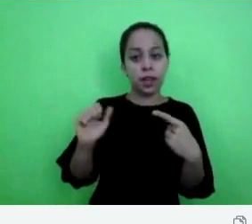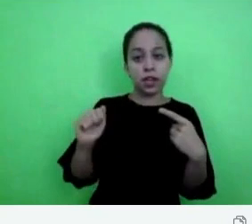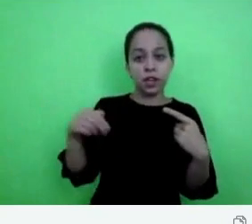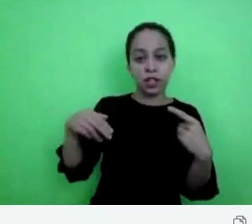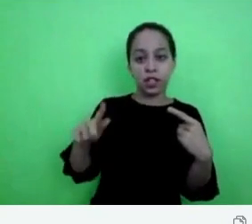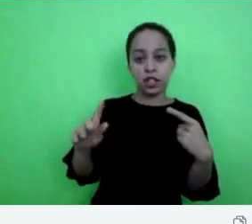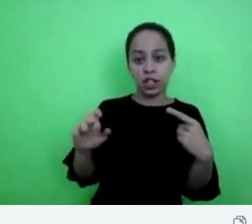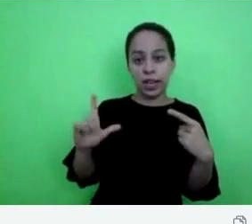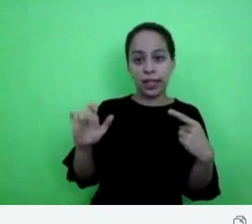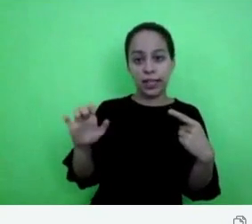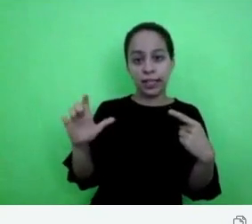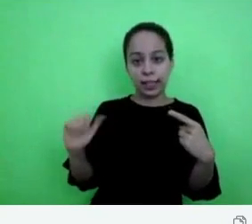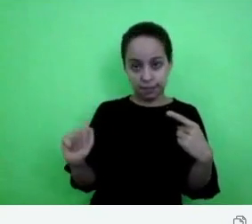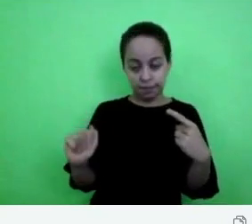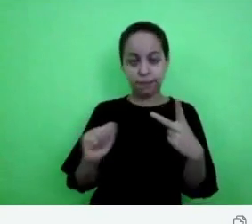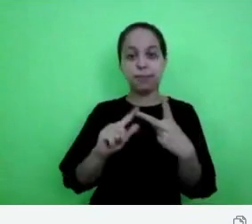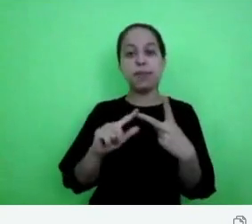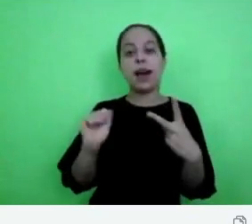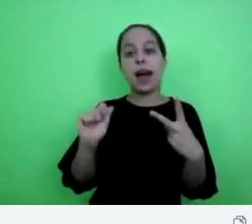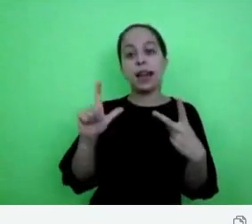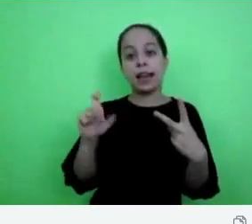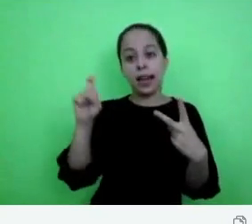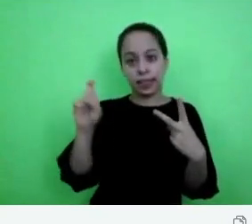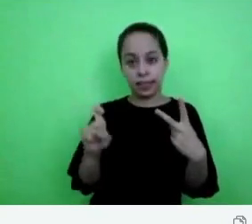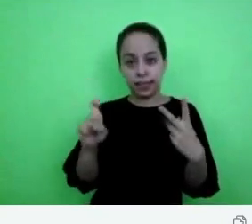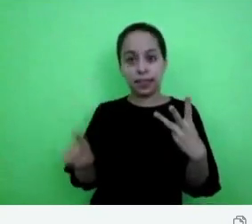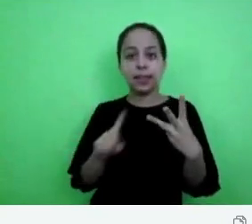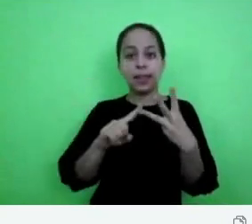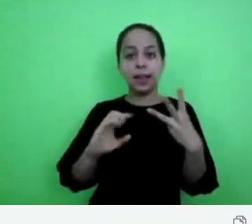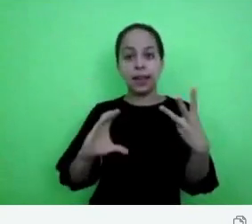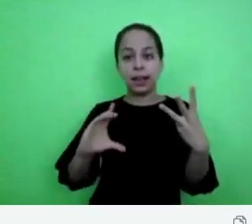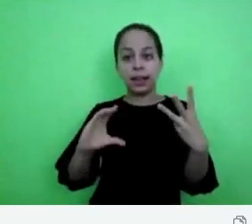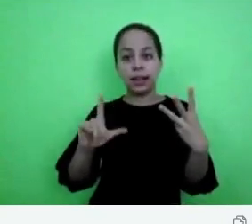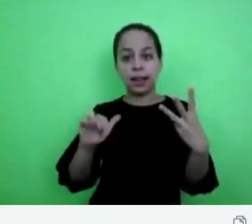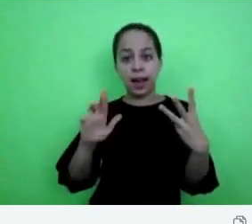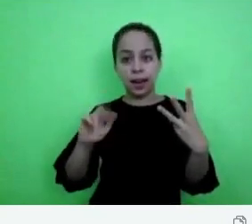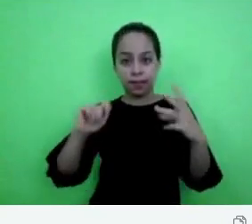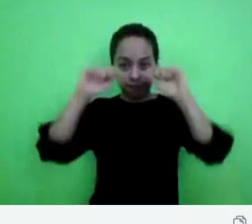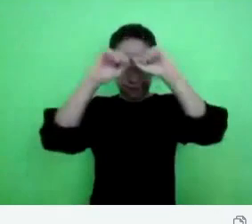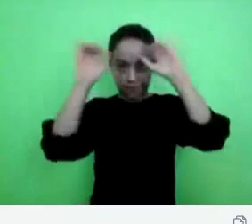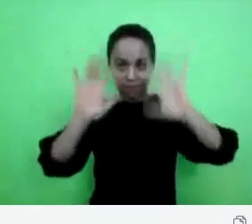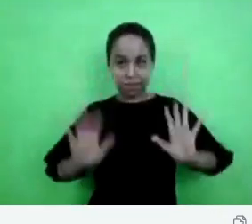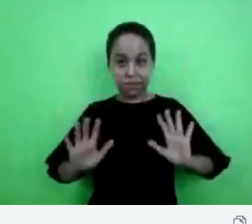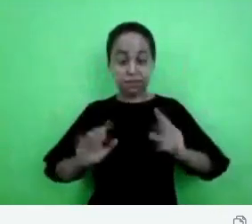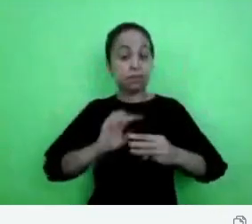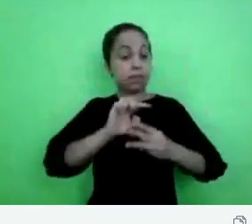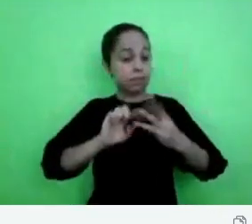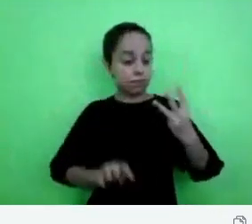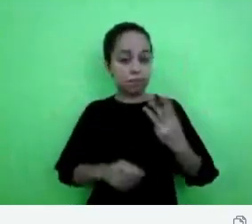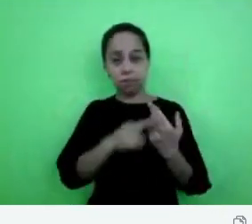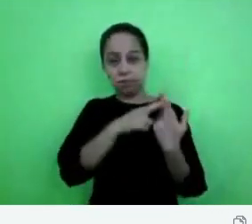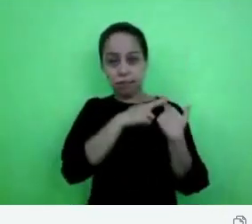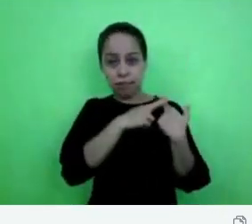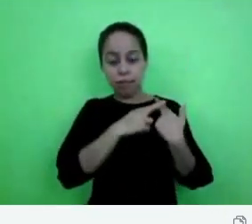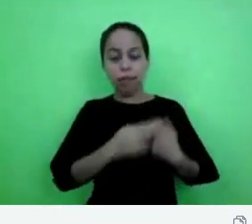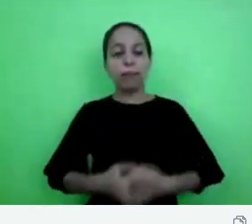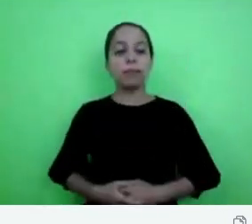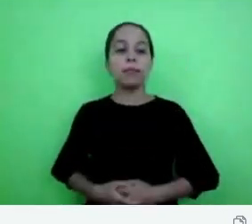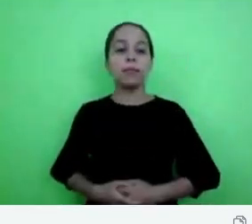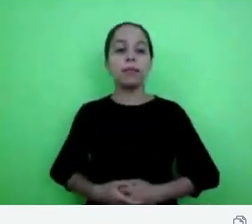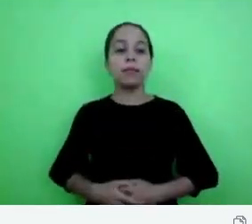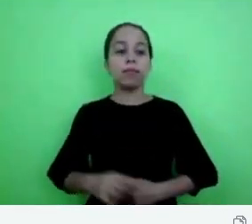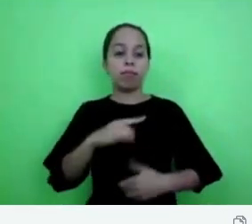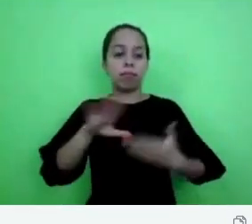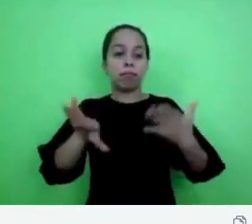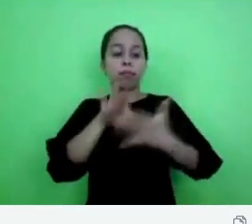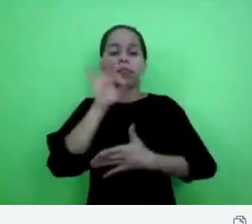Andrade, Alexandre Silva e Clara Marques. O sorteio eletrônico visa classificar todos os candidatos